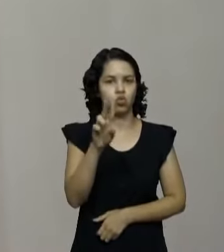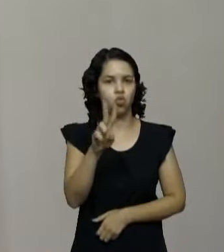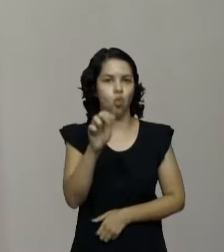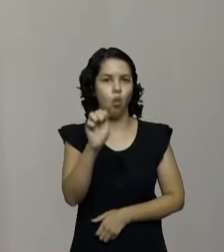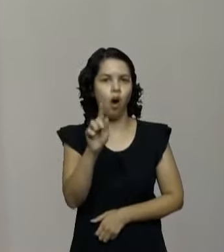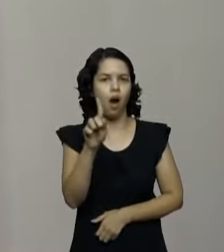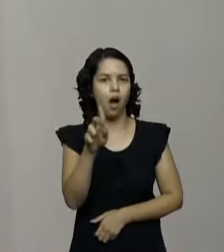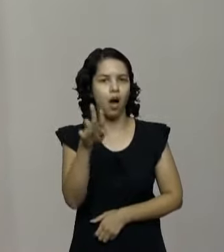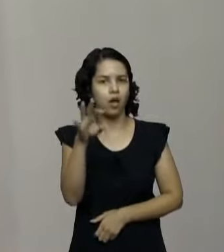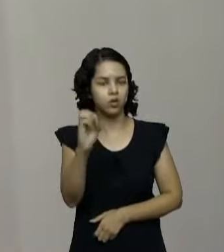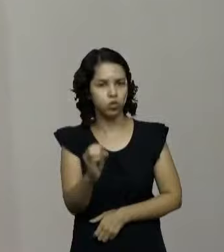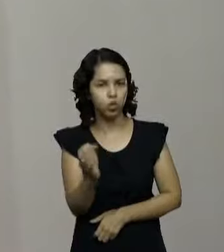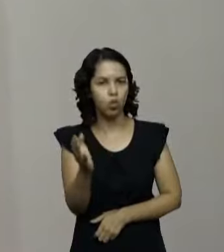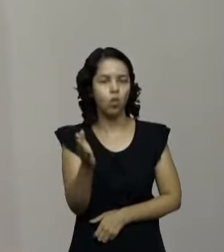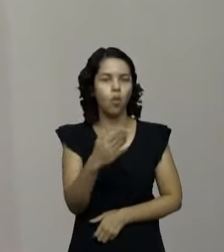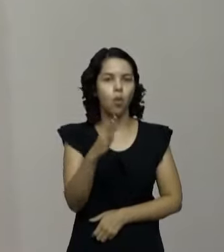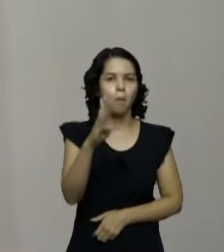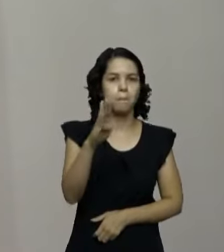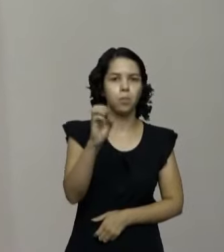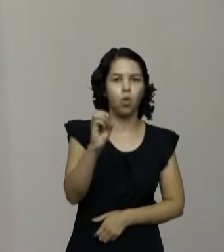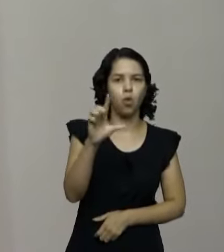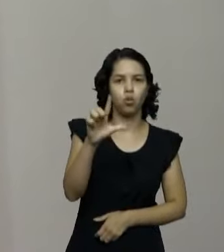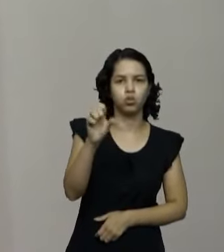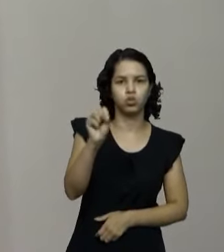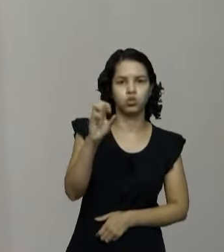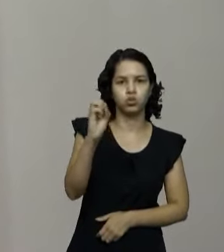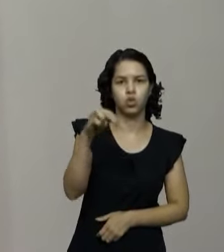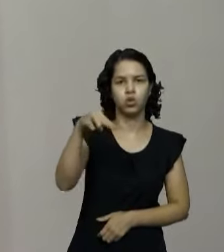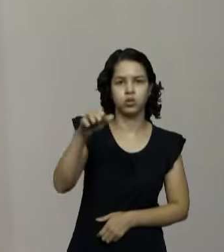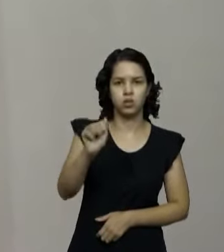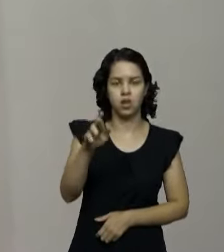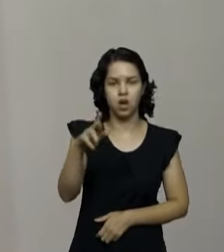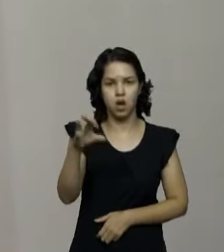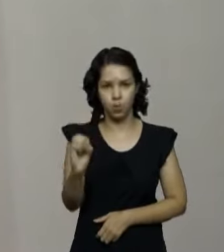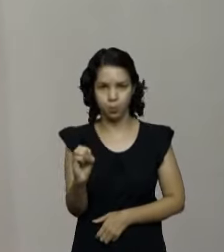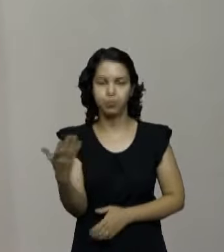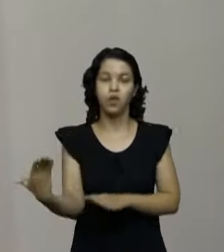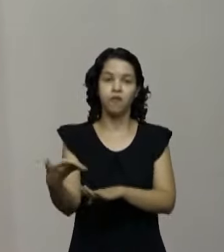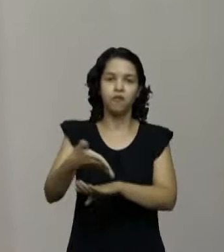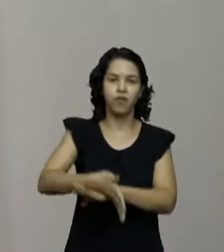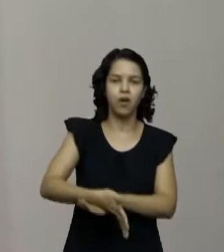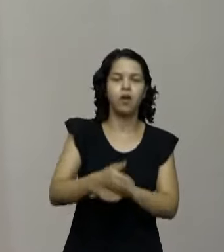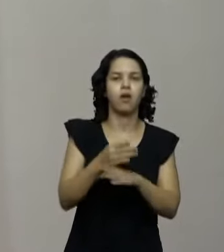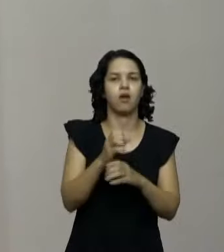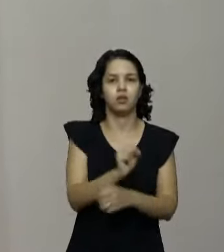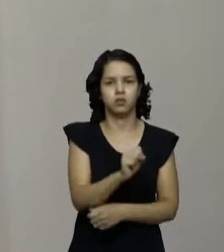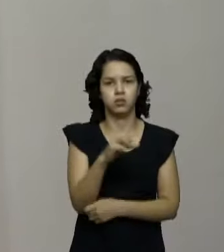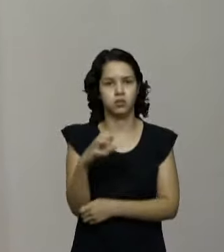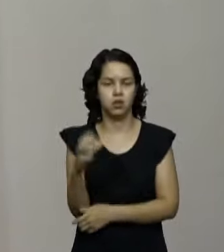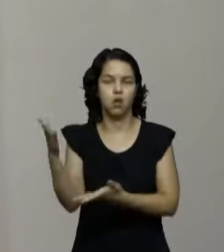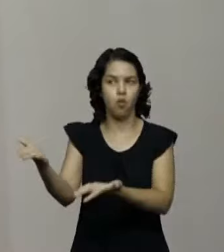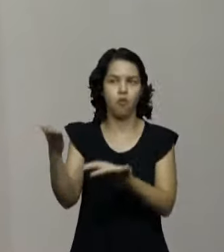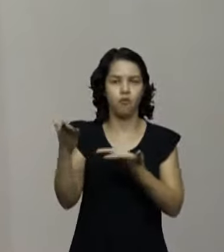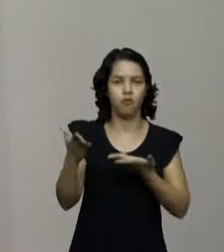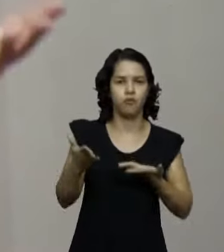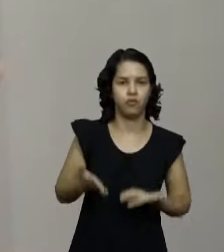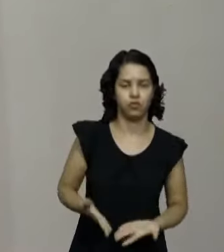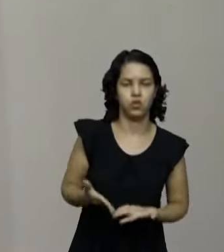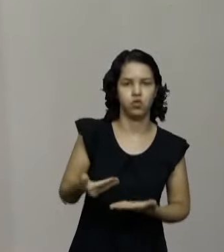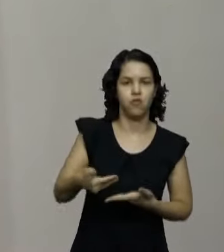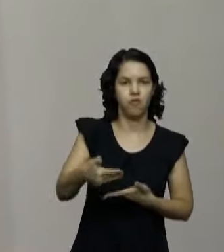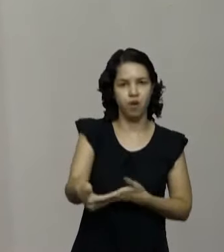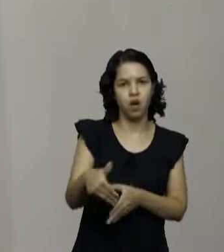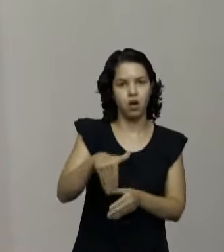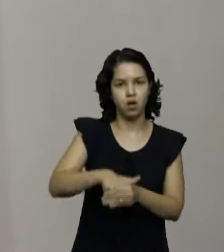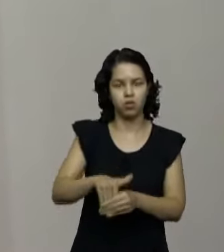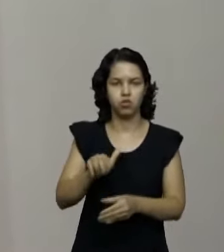que vem a Santa Catarina a convite da pré-candidata Júlia Zanatta, que é